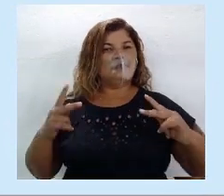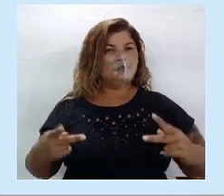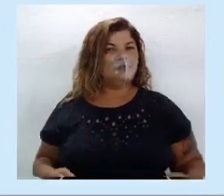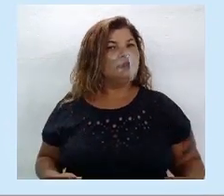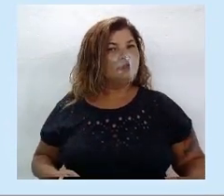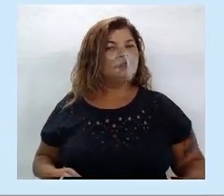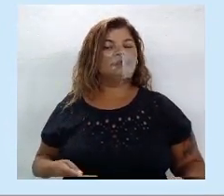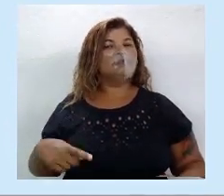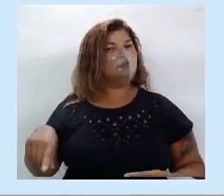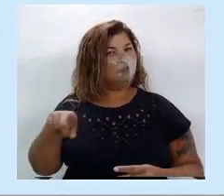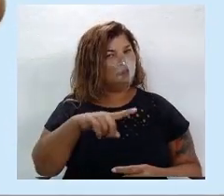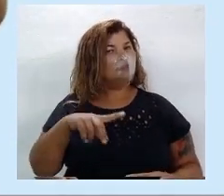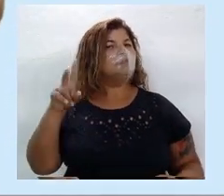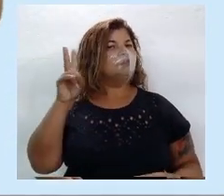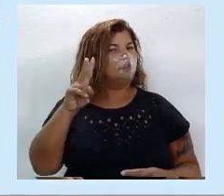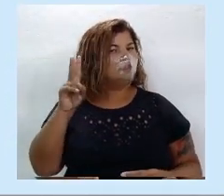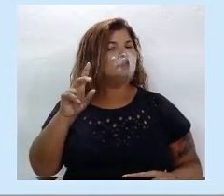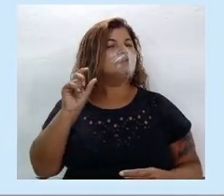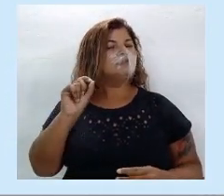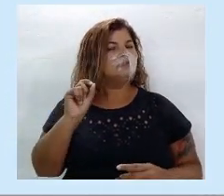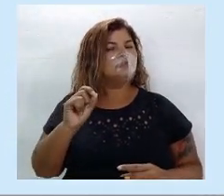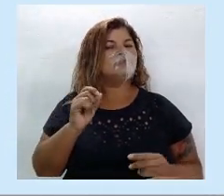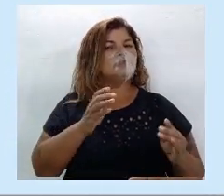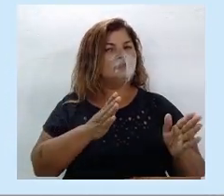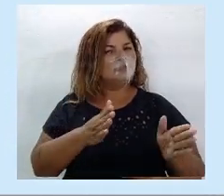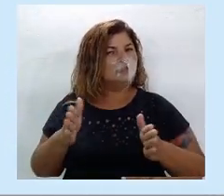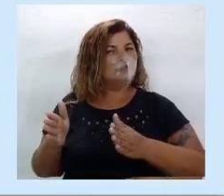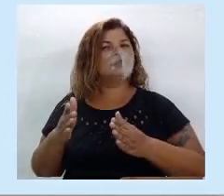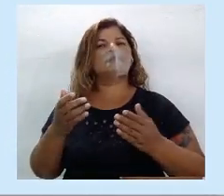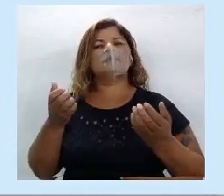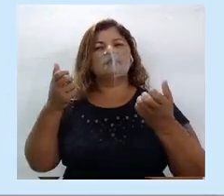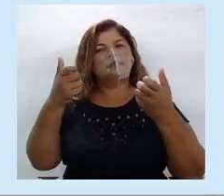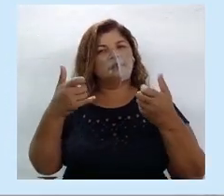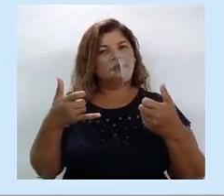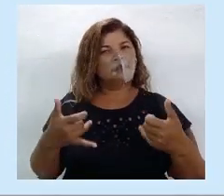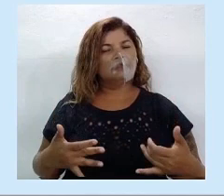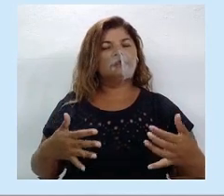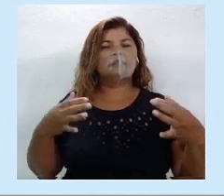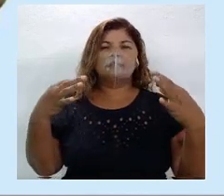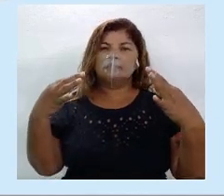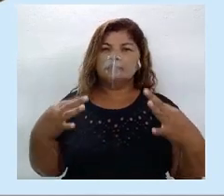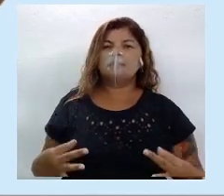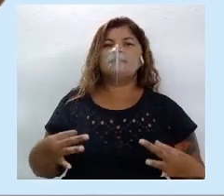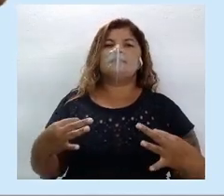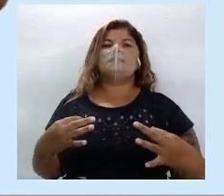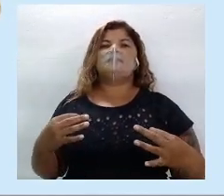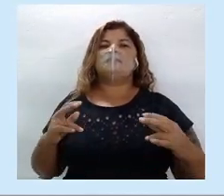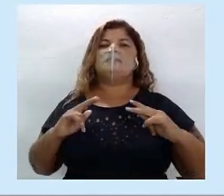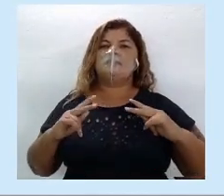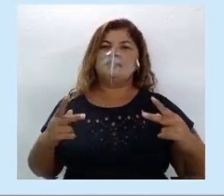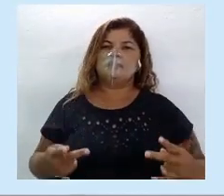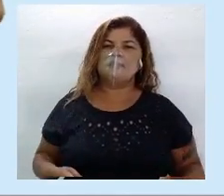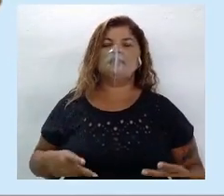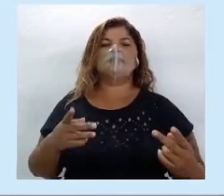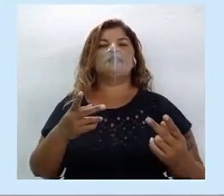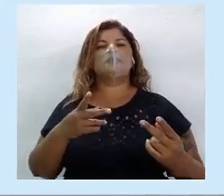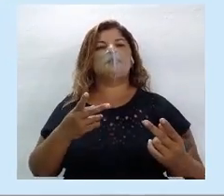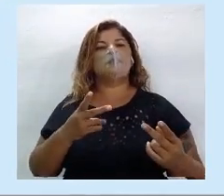Dignidade humana. Lembrem-se que em nossa série nós sempre comentamos aqui dignidade